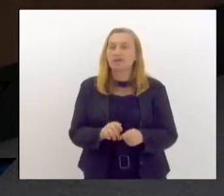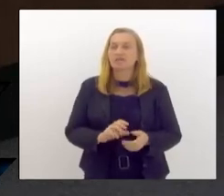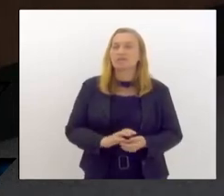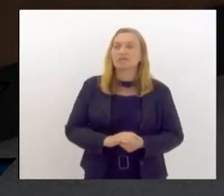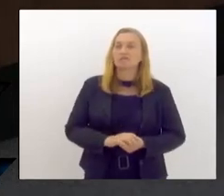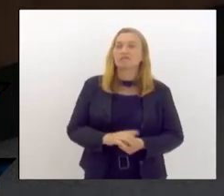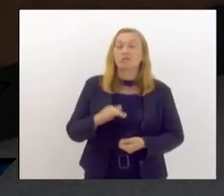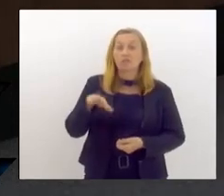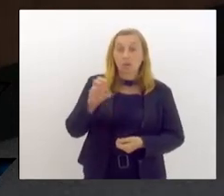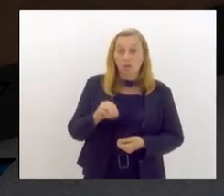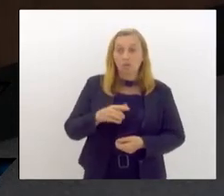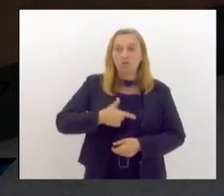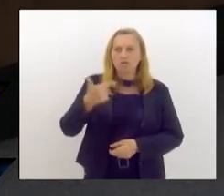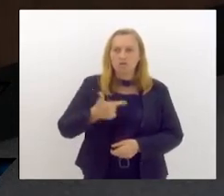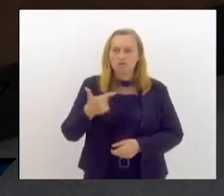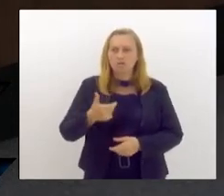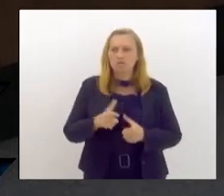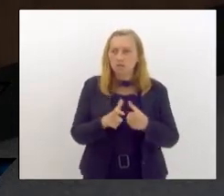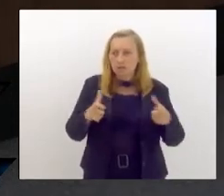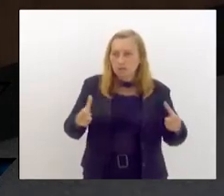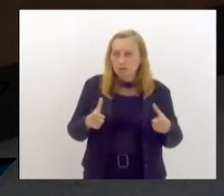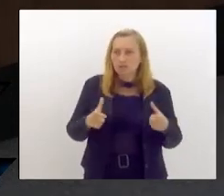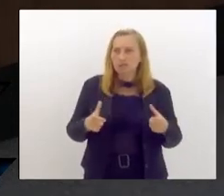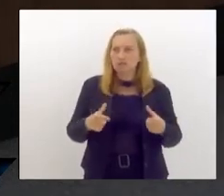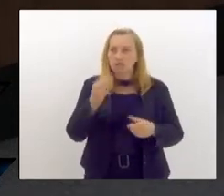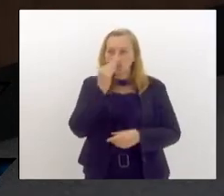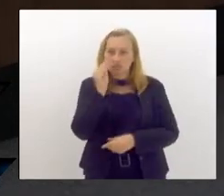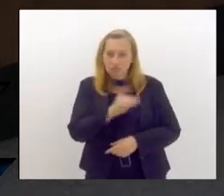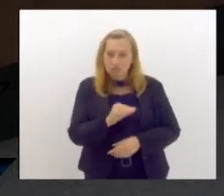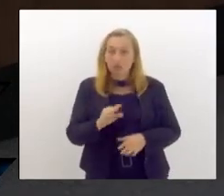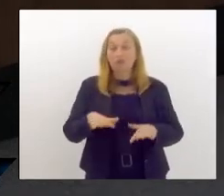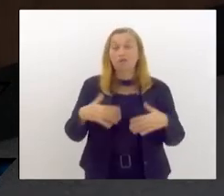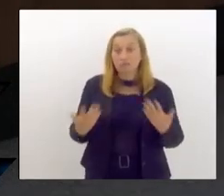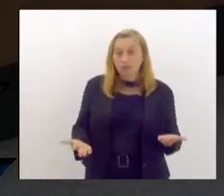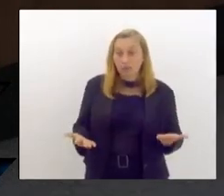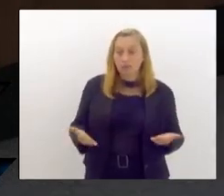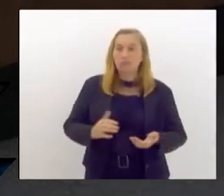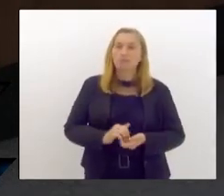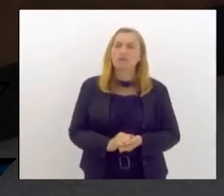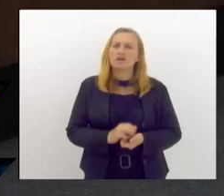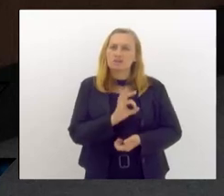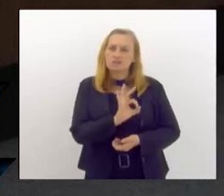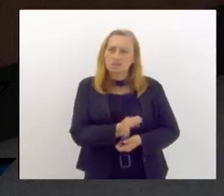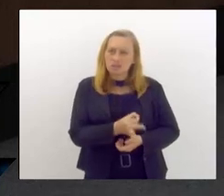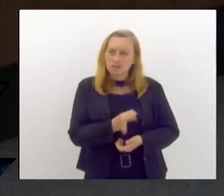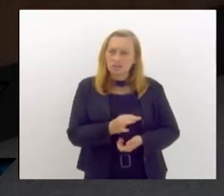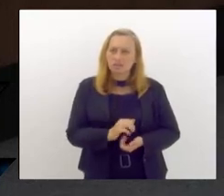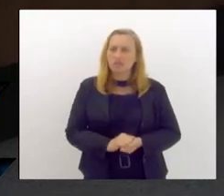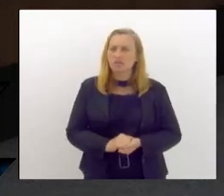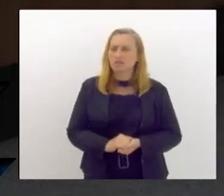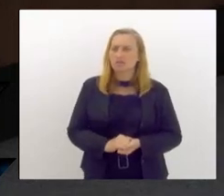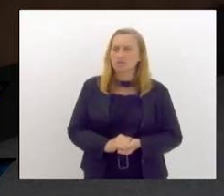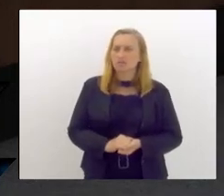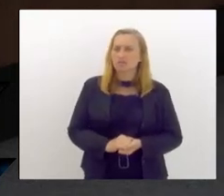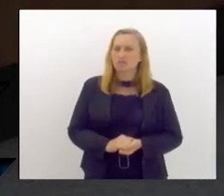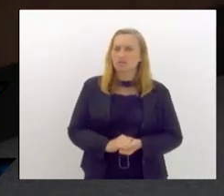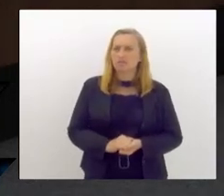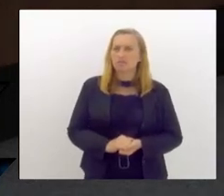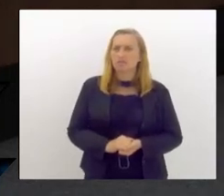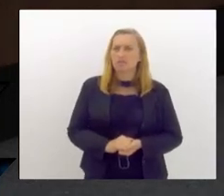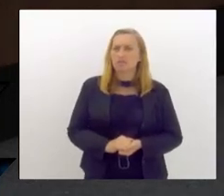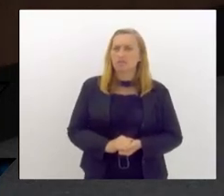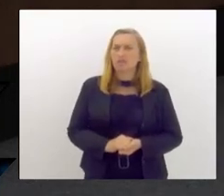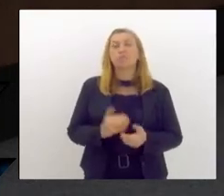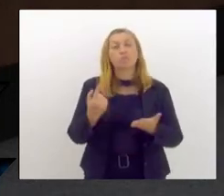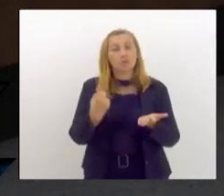nosso bloco, que é a segunda maior bancada da casa, é querer ignorar o óbvio. Então, de nossa parte, obviamente, tem aqui a entabulação